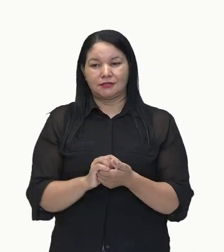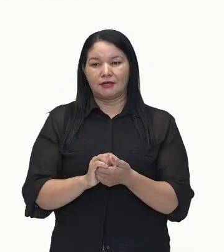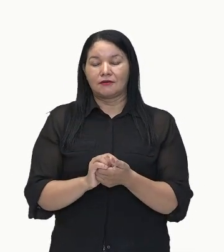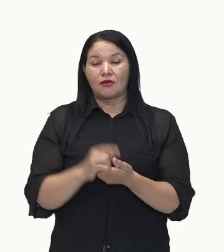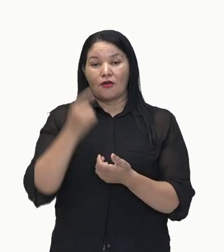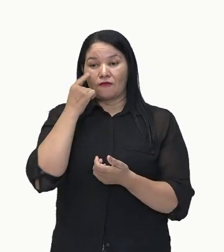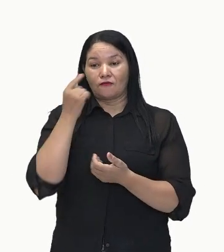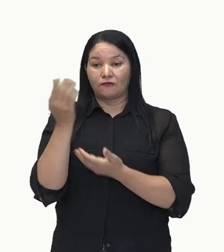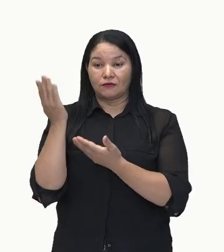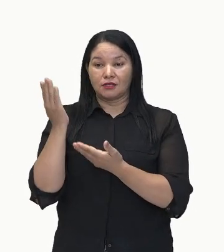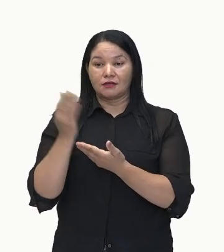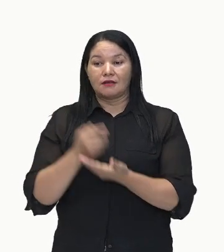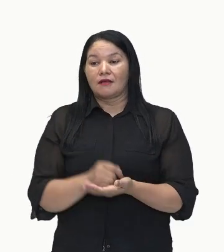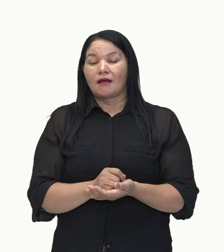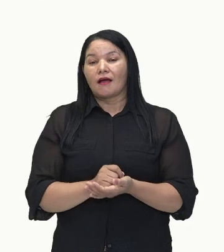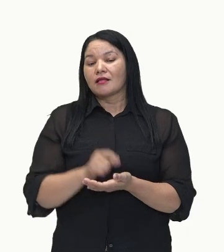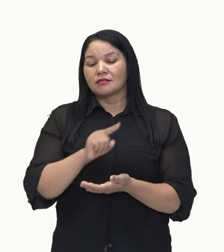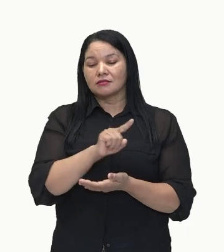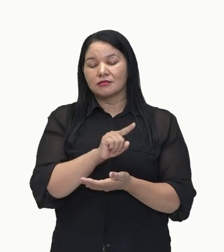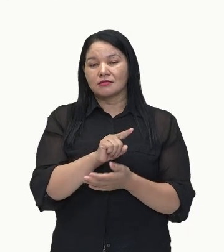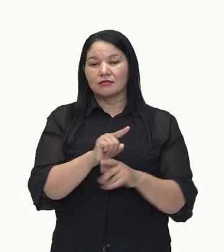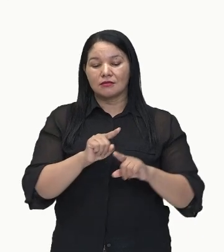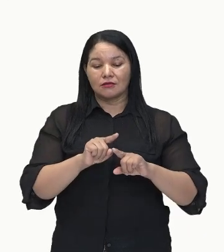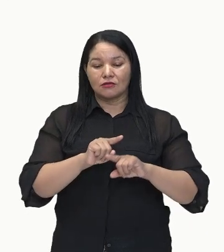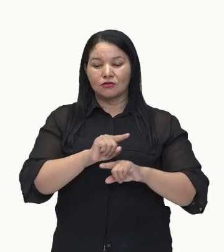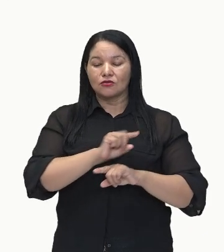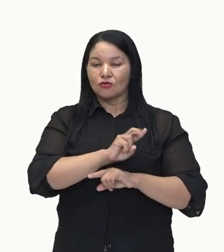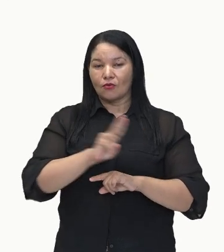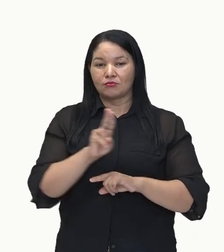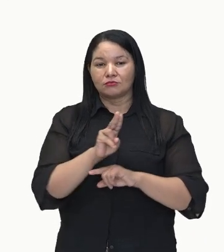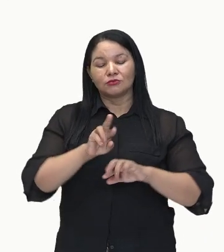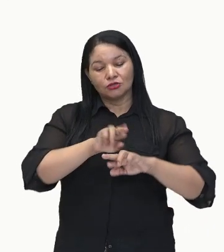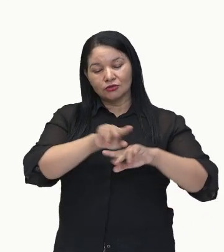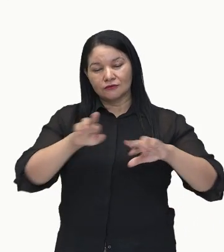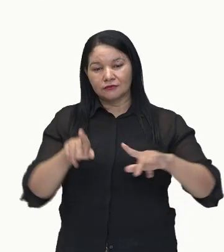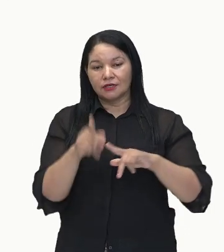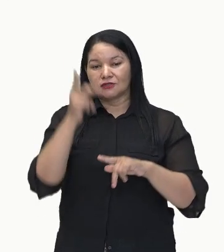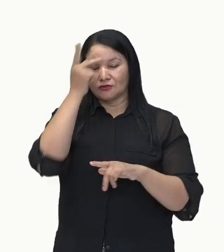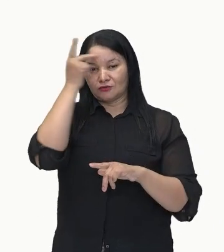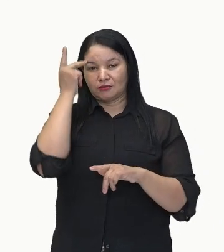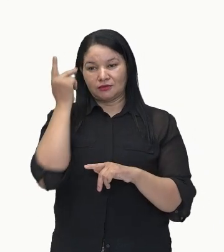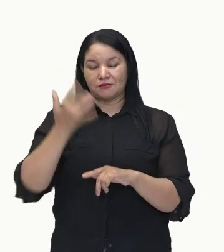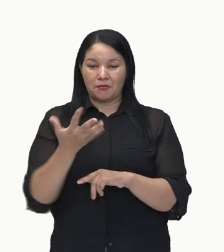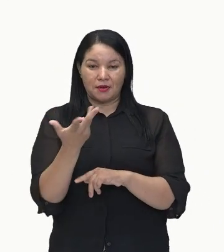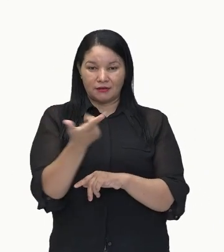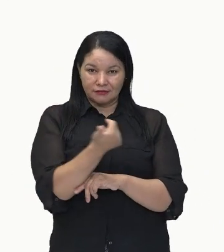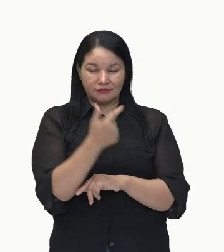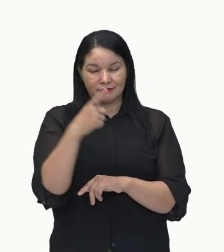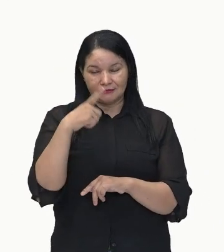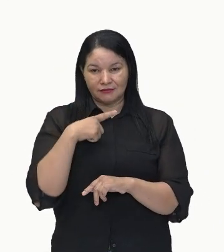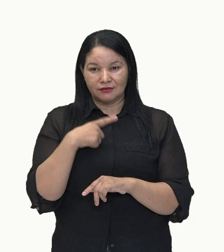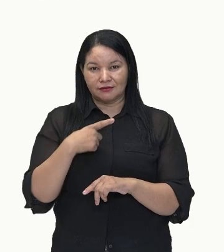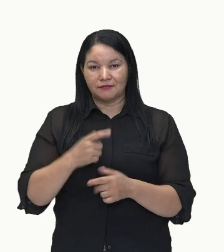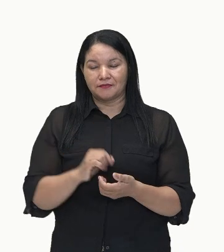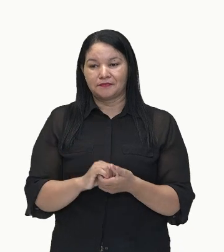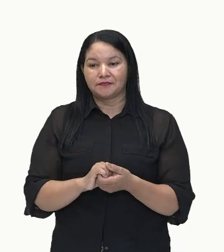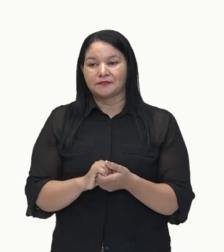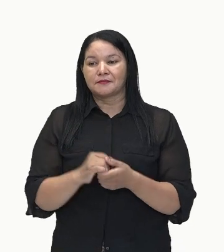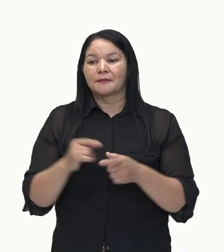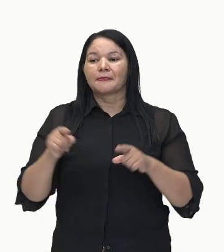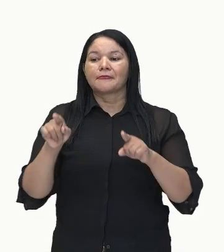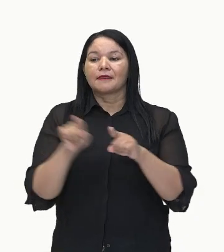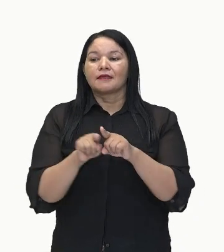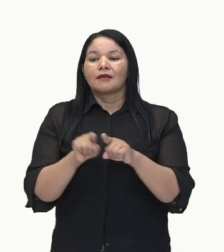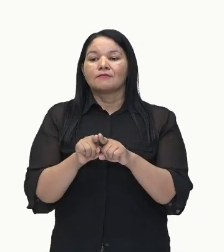na Espanha. Se tem apenas talento, vai engrossar a pleiade de satélites que